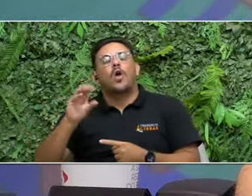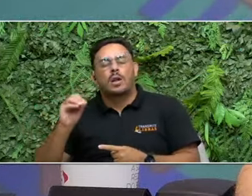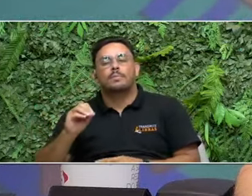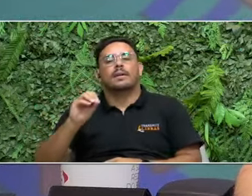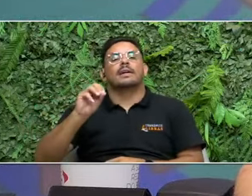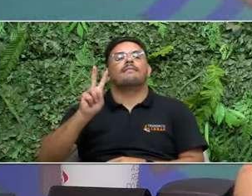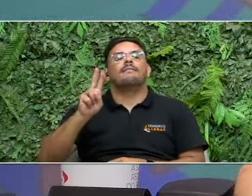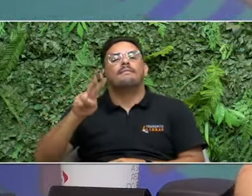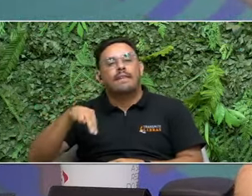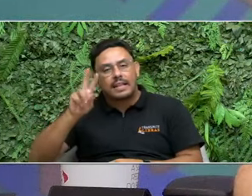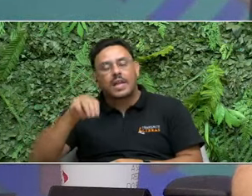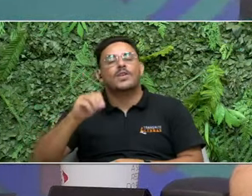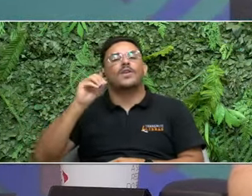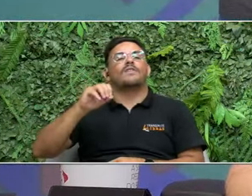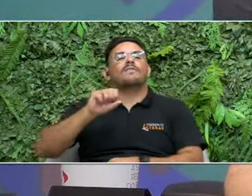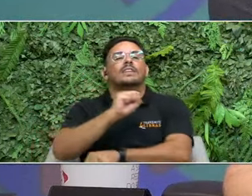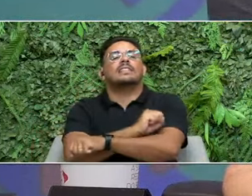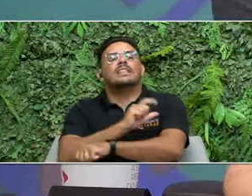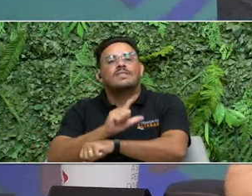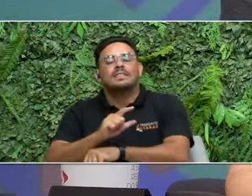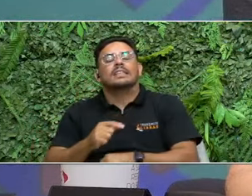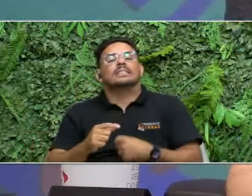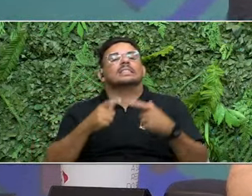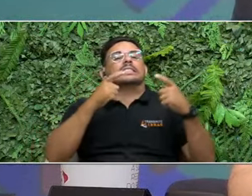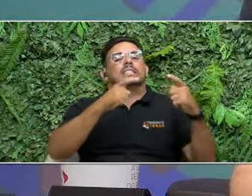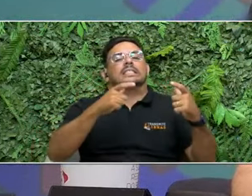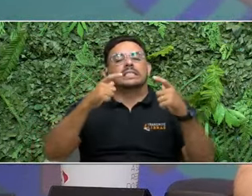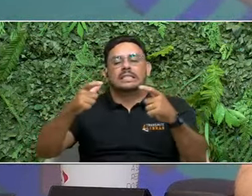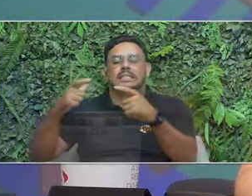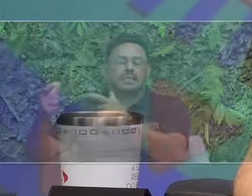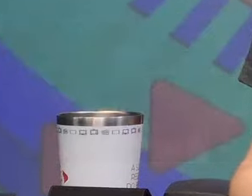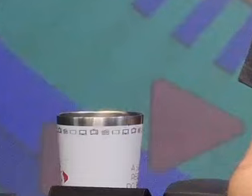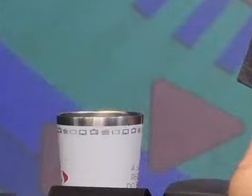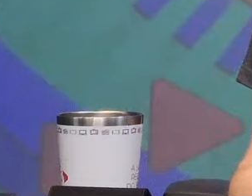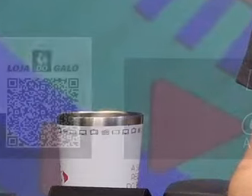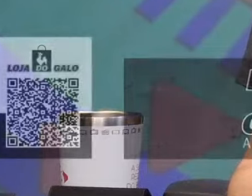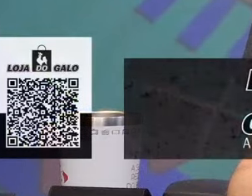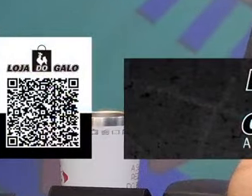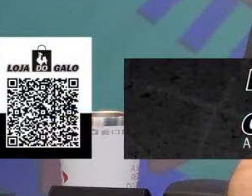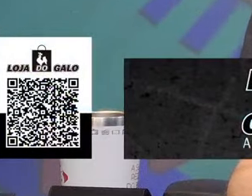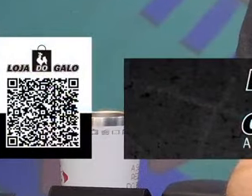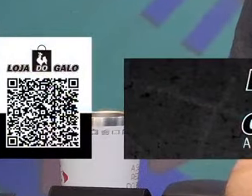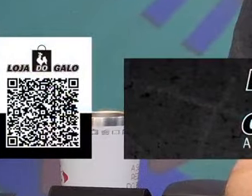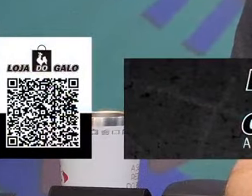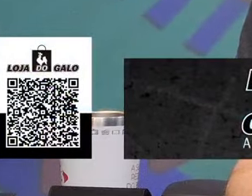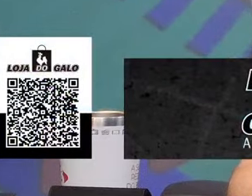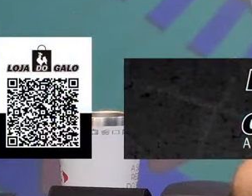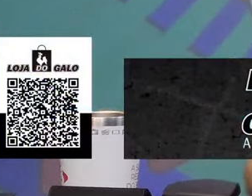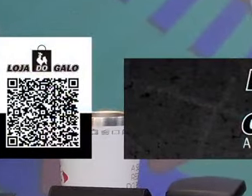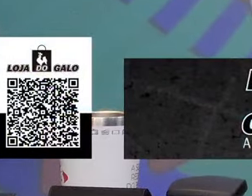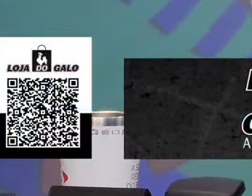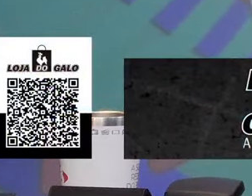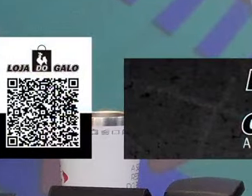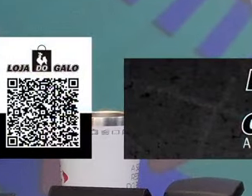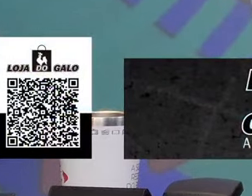Venda Nova Santa Luzia cara tem muita Loja do Galo por aí Loja do Galo a sua